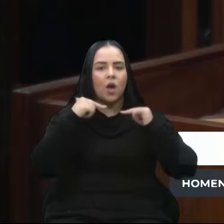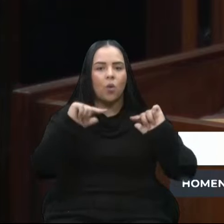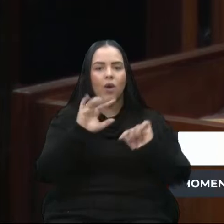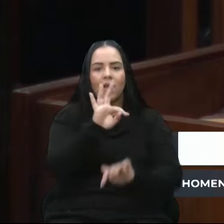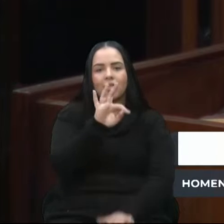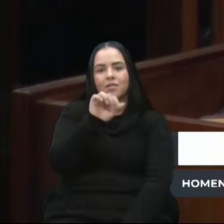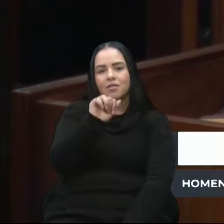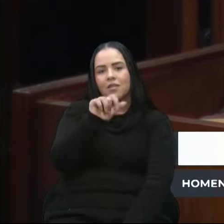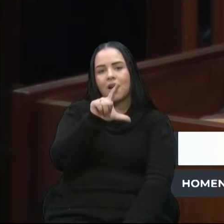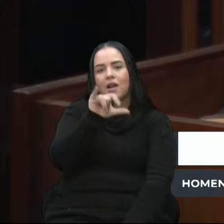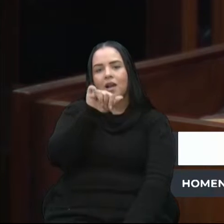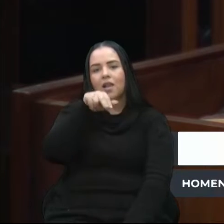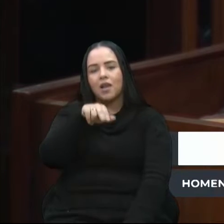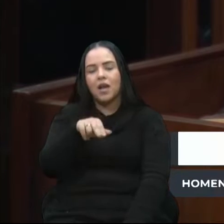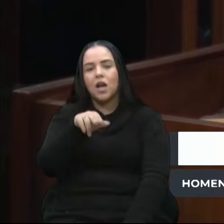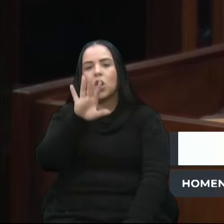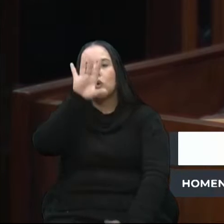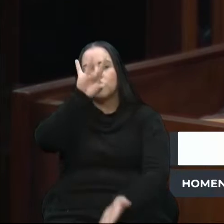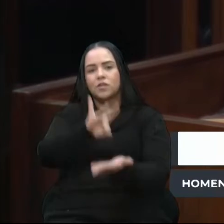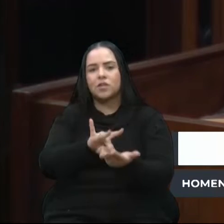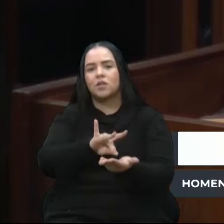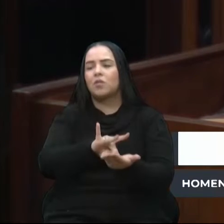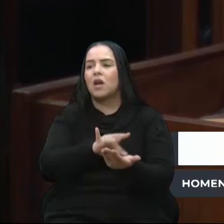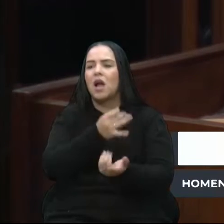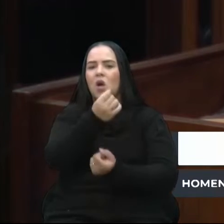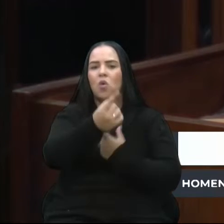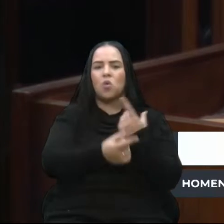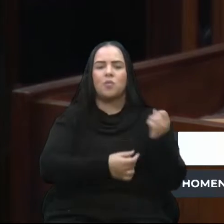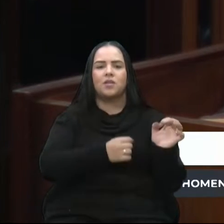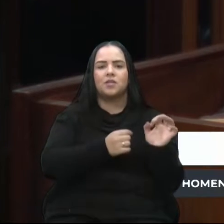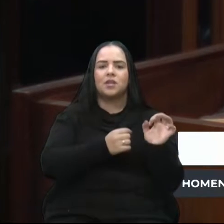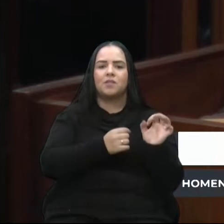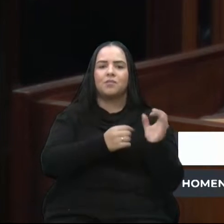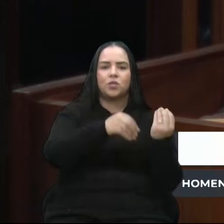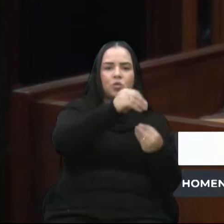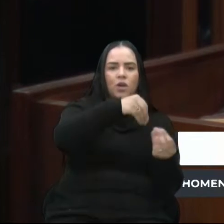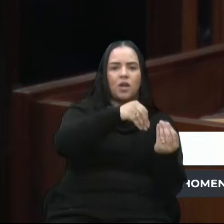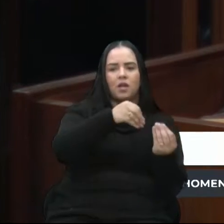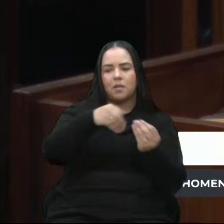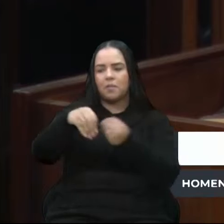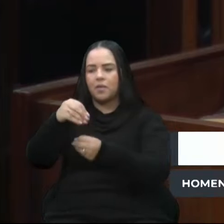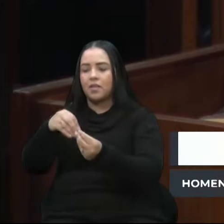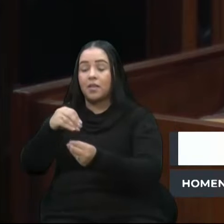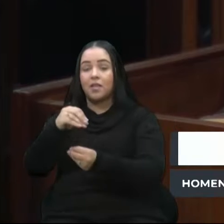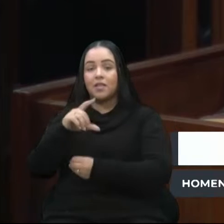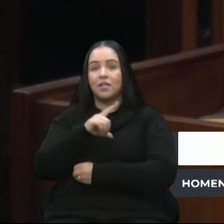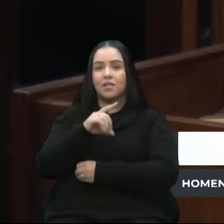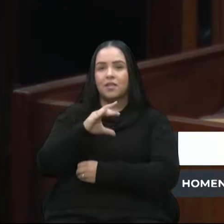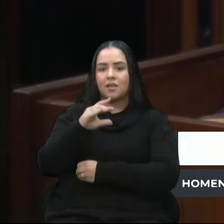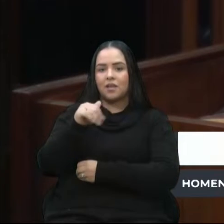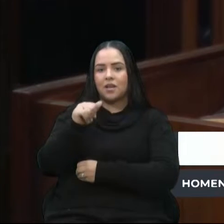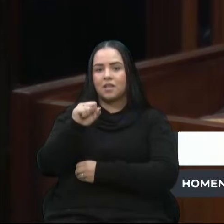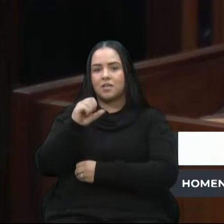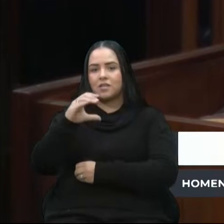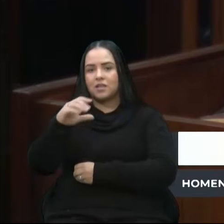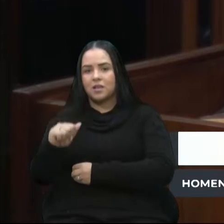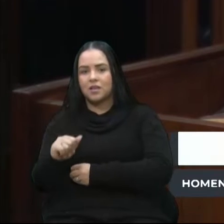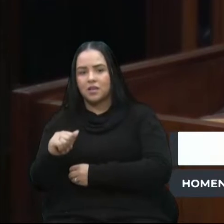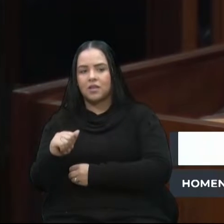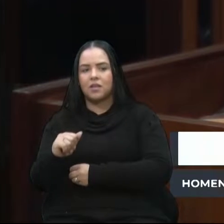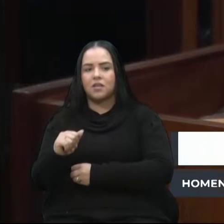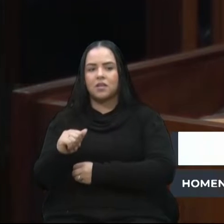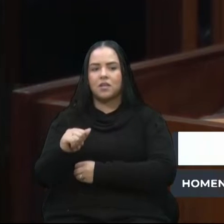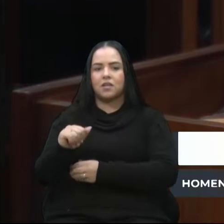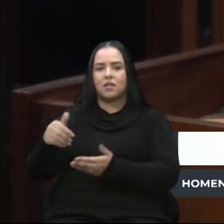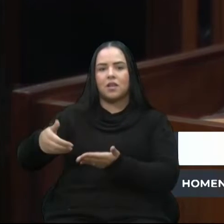cooficial. Algumas junto com outras. Por exemplo, Casca fez a sua lei há pouco tempo